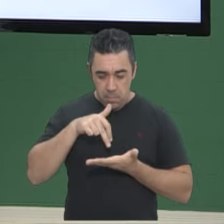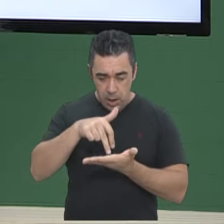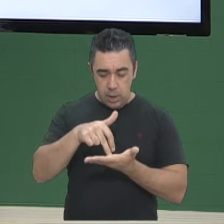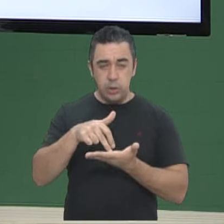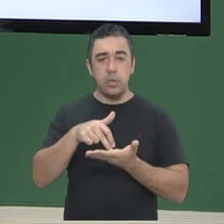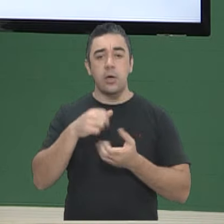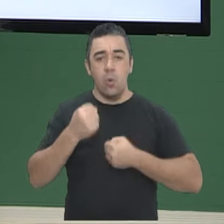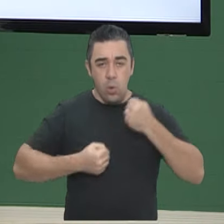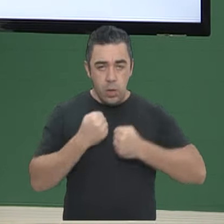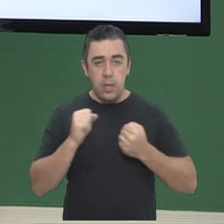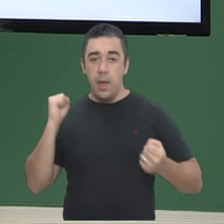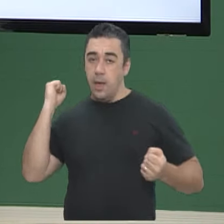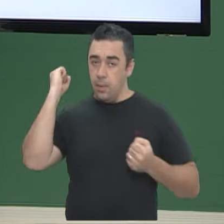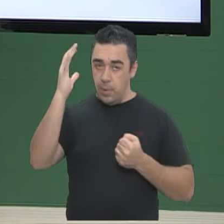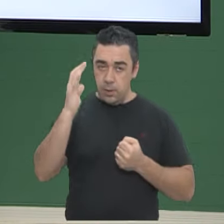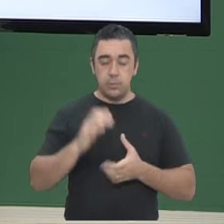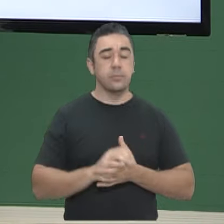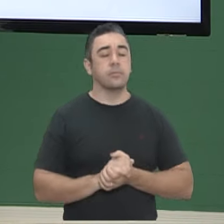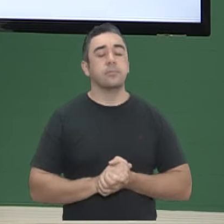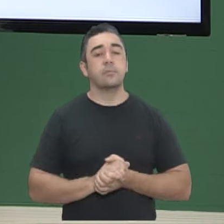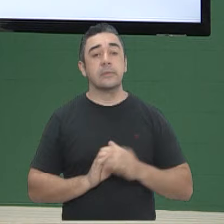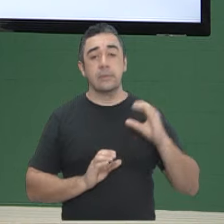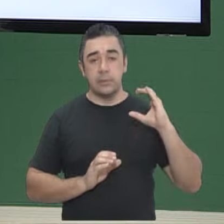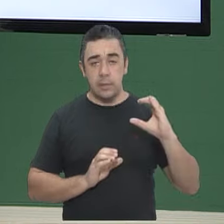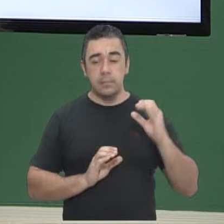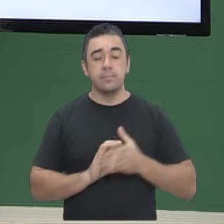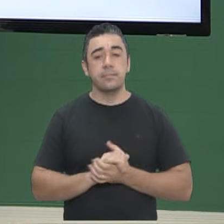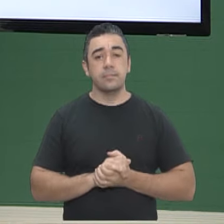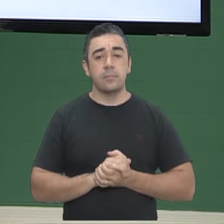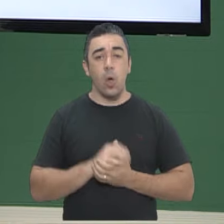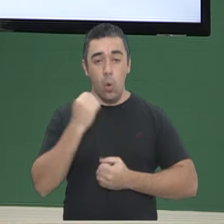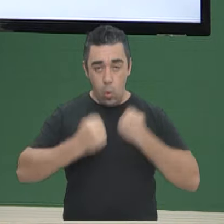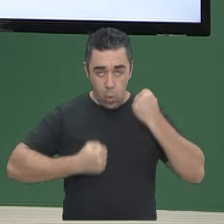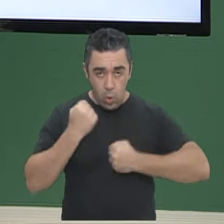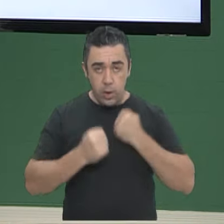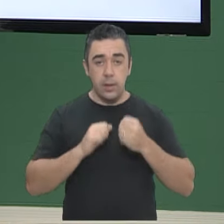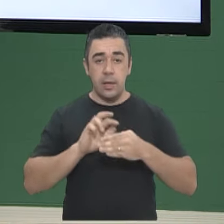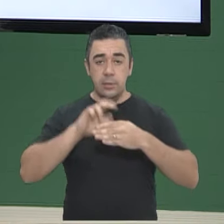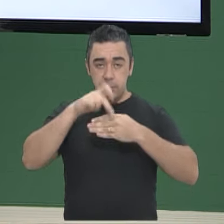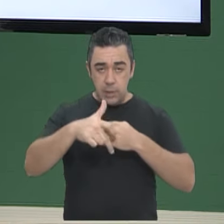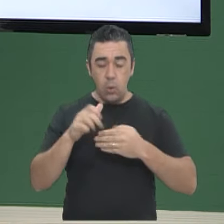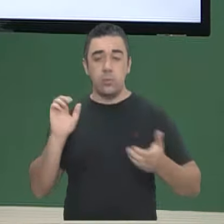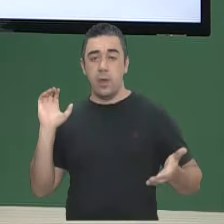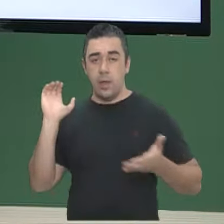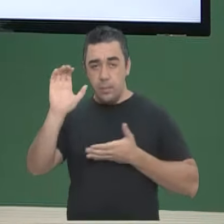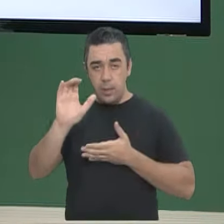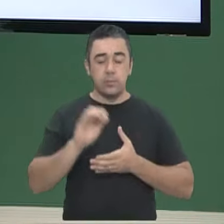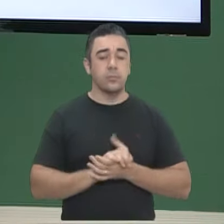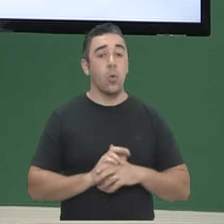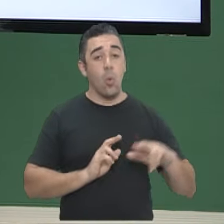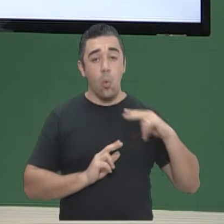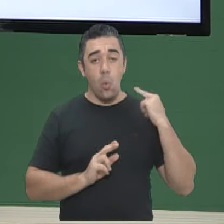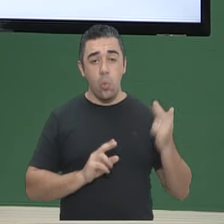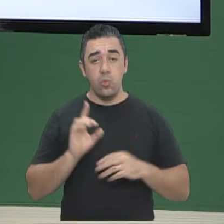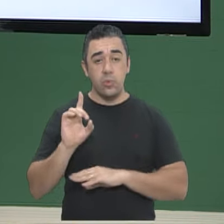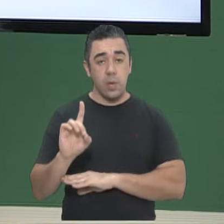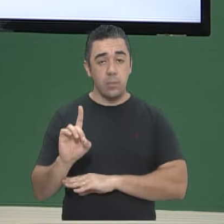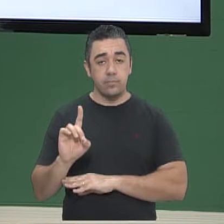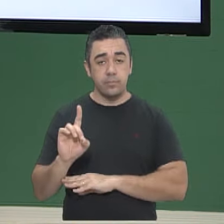e arremesso. Alternativa C, corrida, salto e arremesso. Ou alternativa